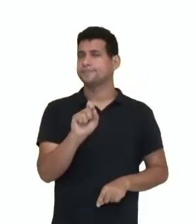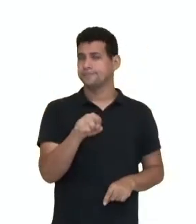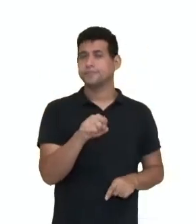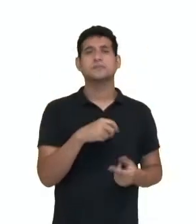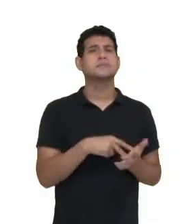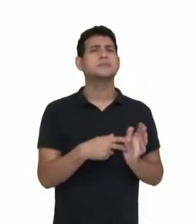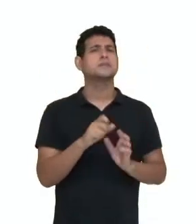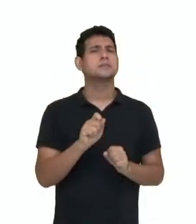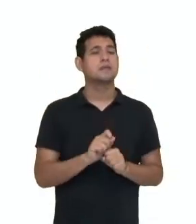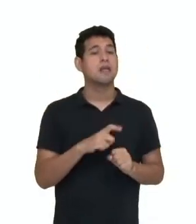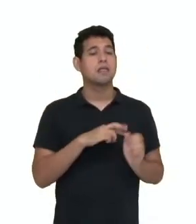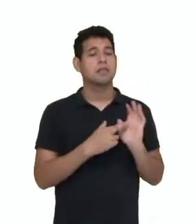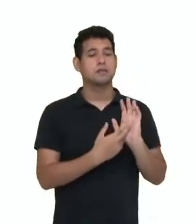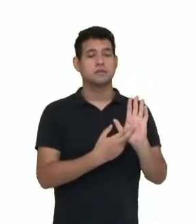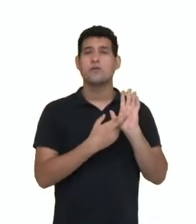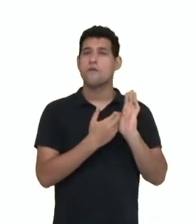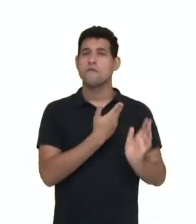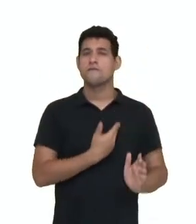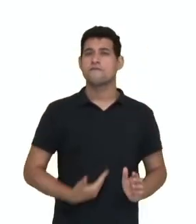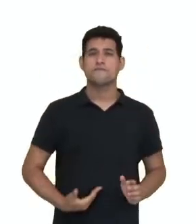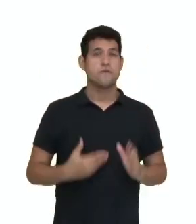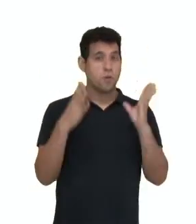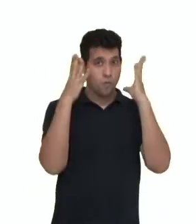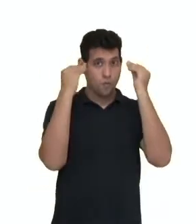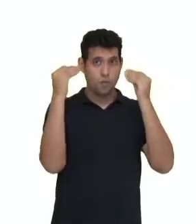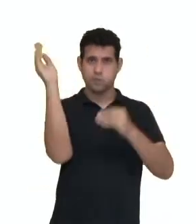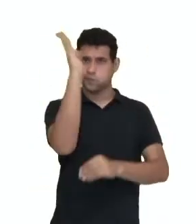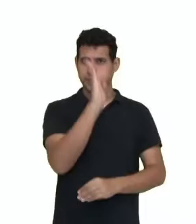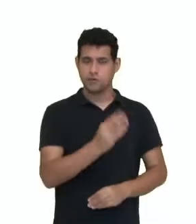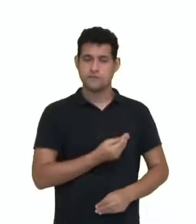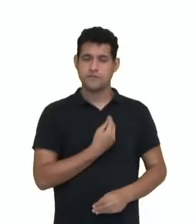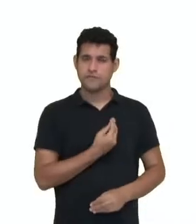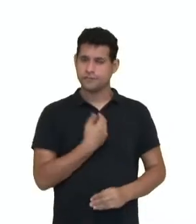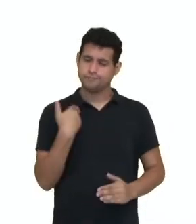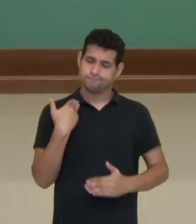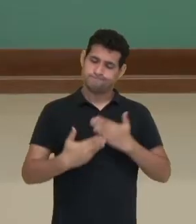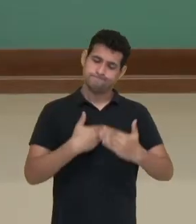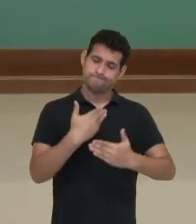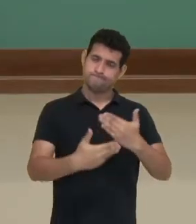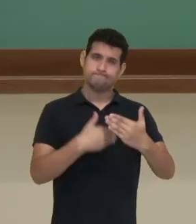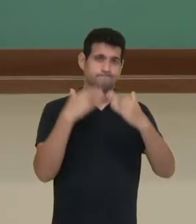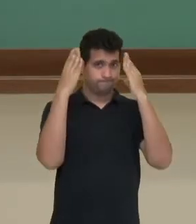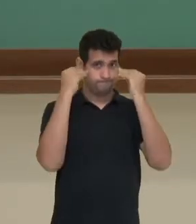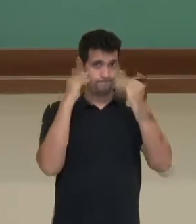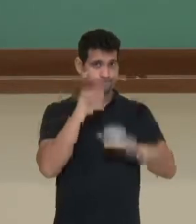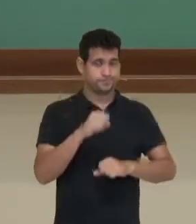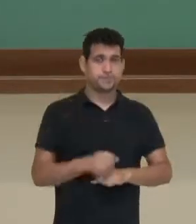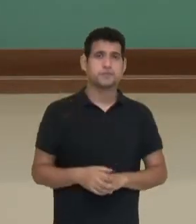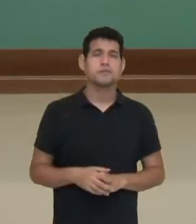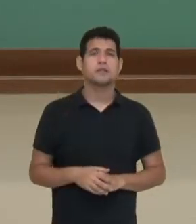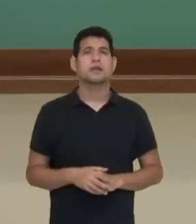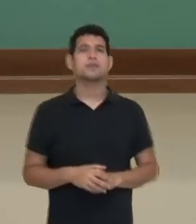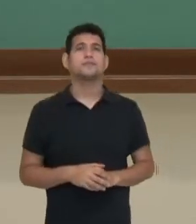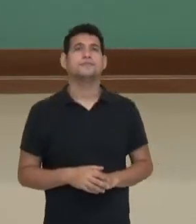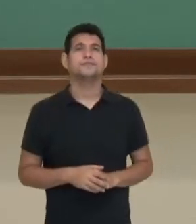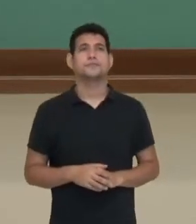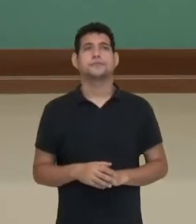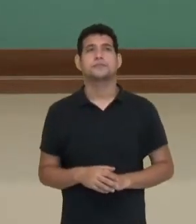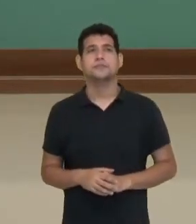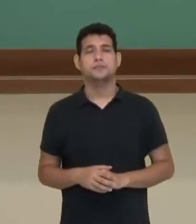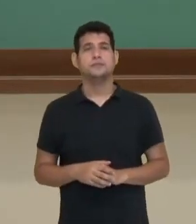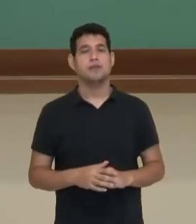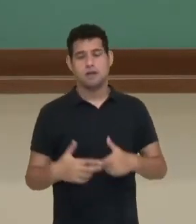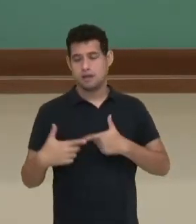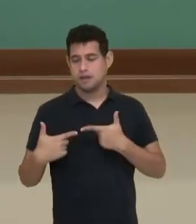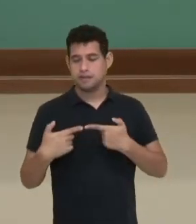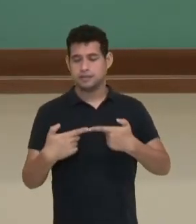verdade representava o governo holandês aqui no Brasil, morou durante o período da invasão holandesa, tá? A guerra